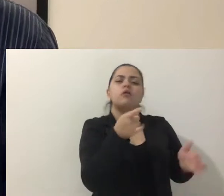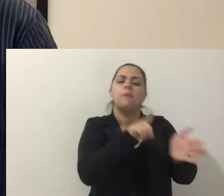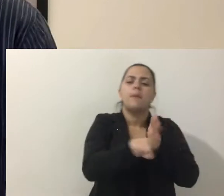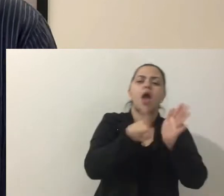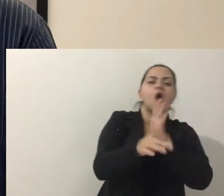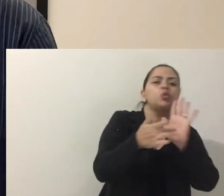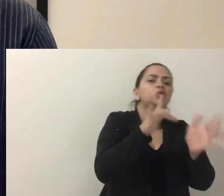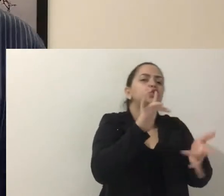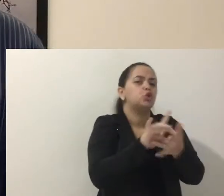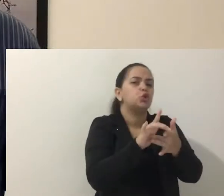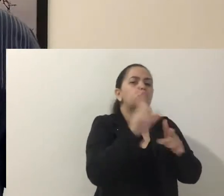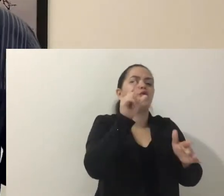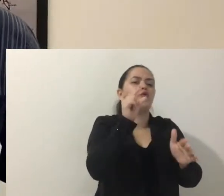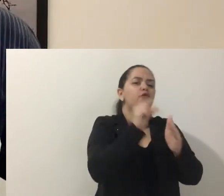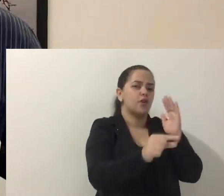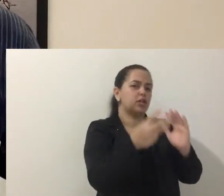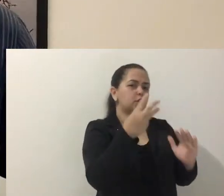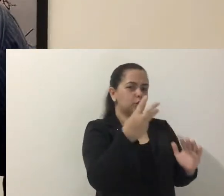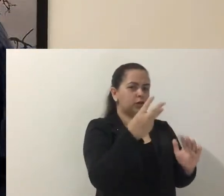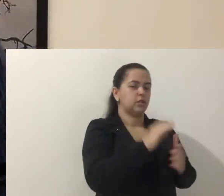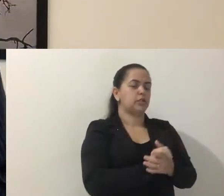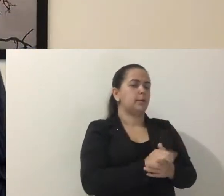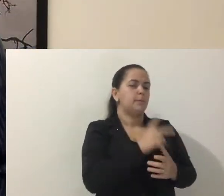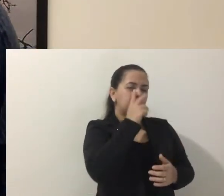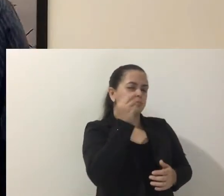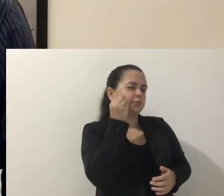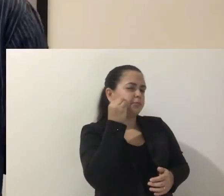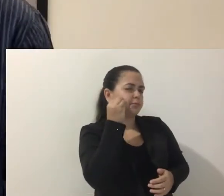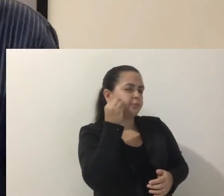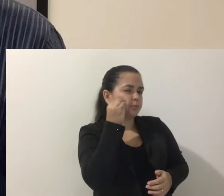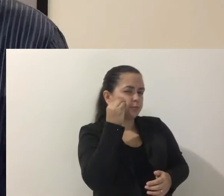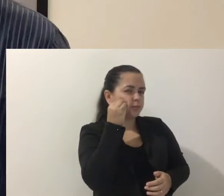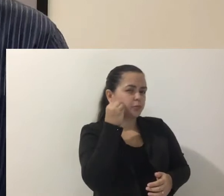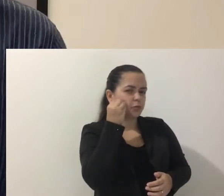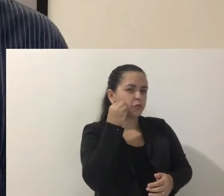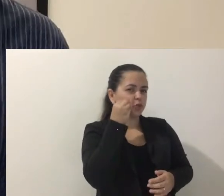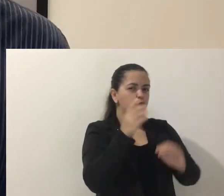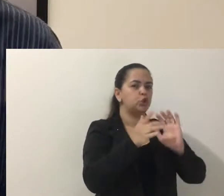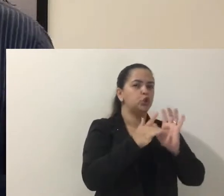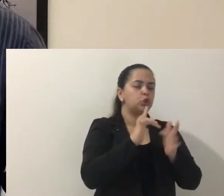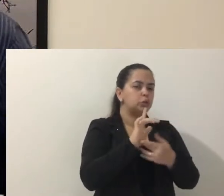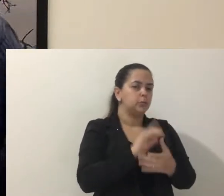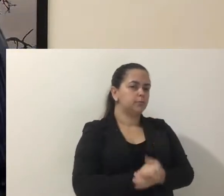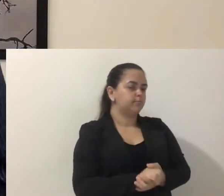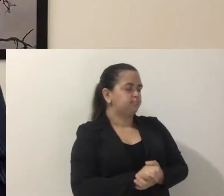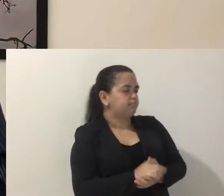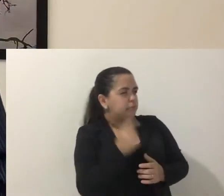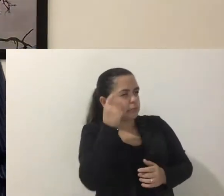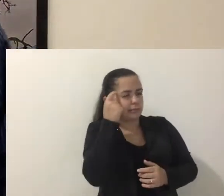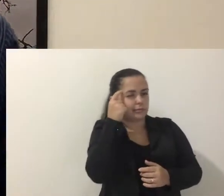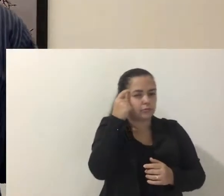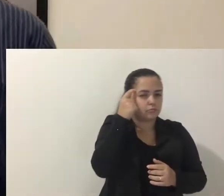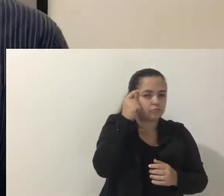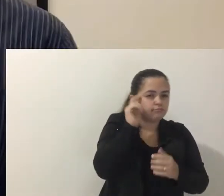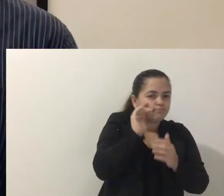3, né, que eles estão testando, provando, né, querendo tramar uma armadilha aí contra Jesus, eles, na